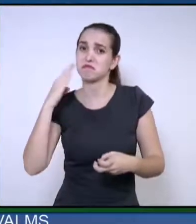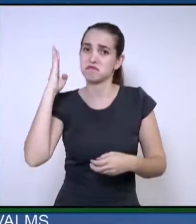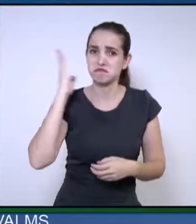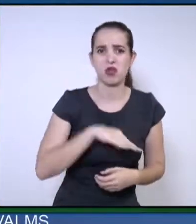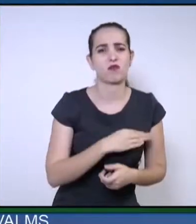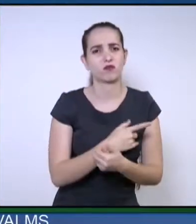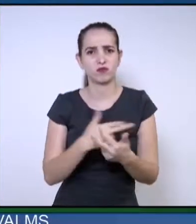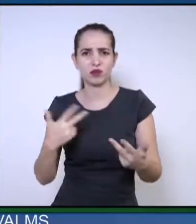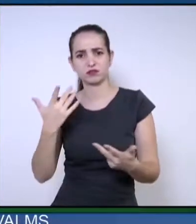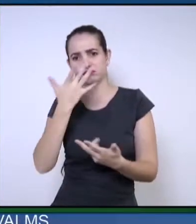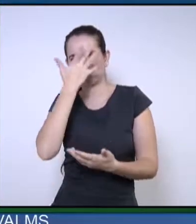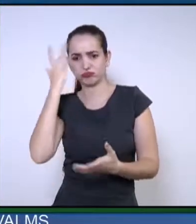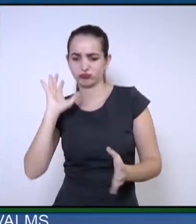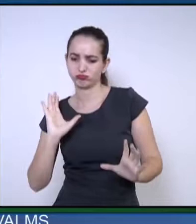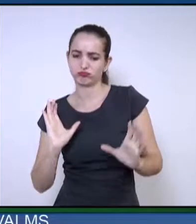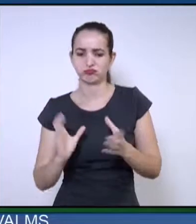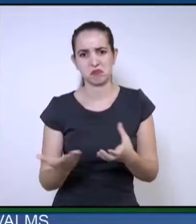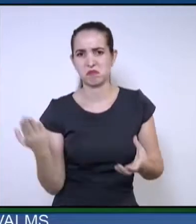aí